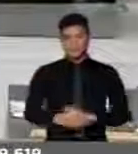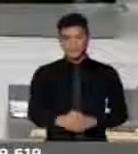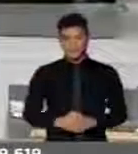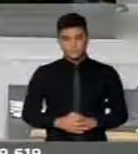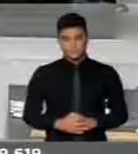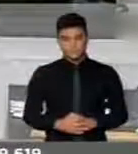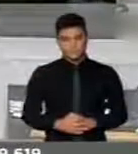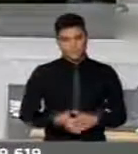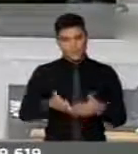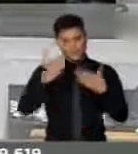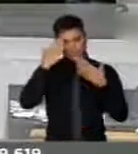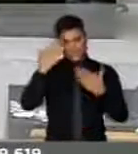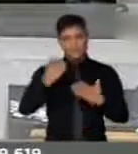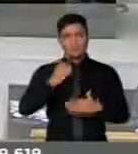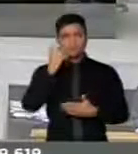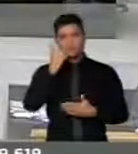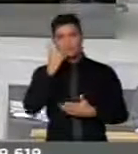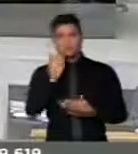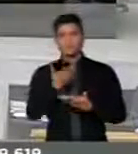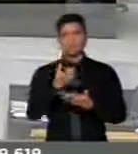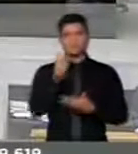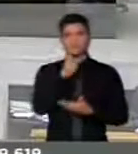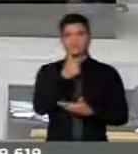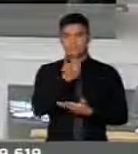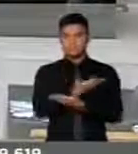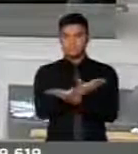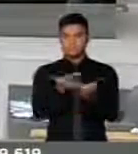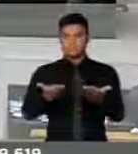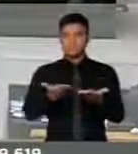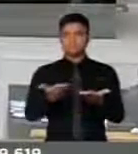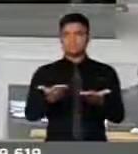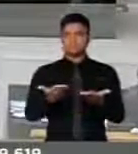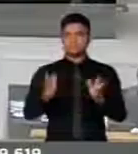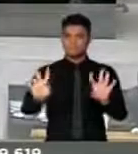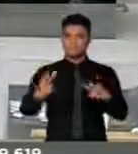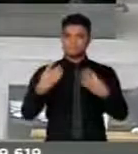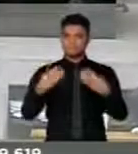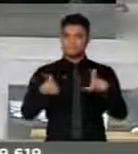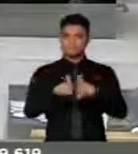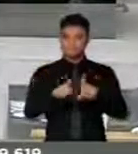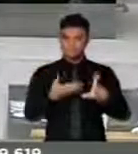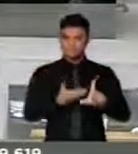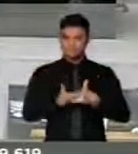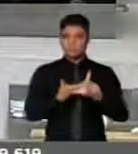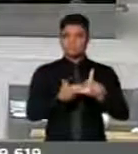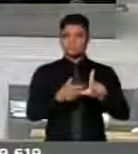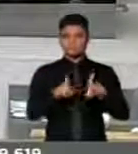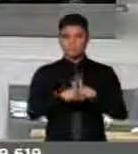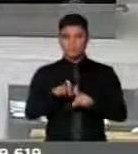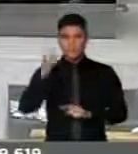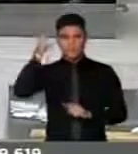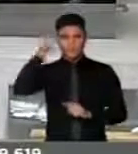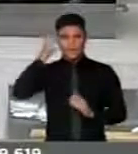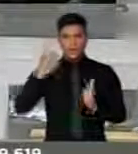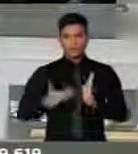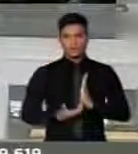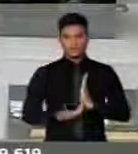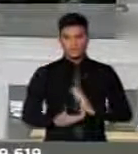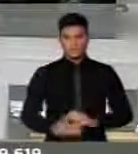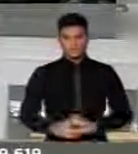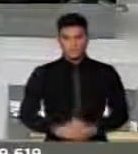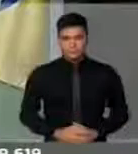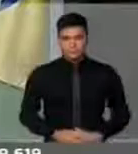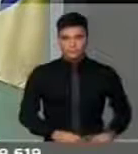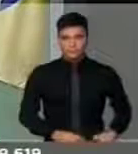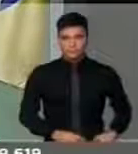Senhor presidente, colegas parlamentares, brasileiros e brasileiras que nos assistem e nos ouvem através de diversos veículos de comunicação da Câmara dos Deputados,